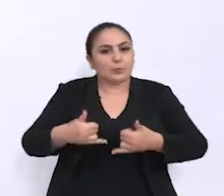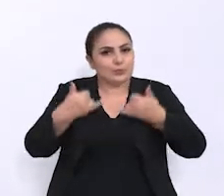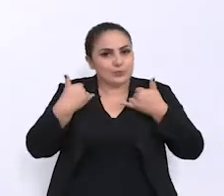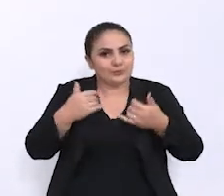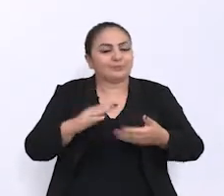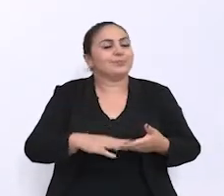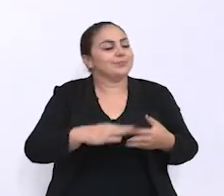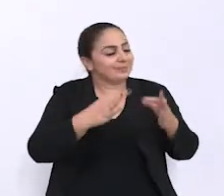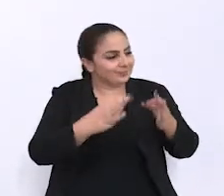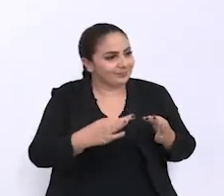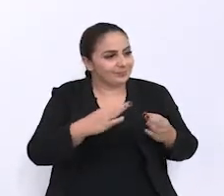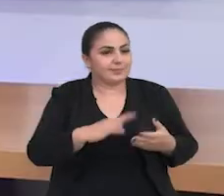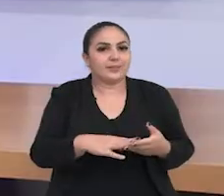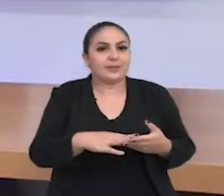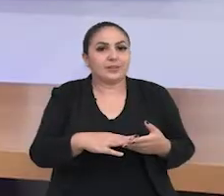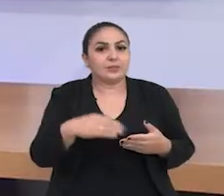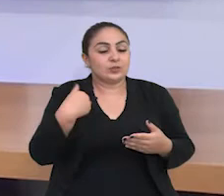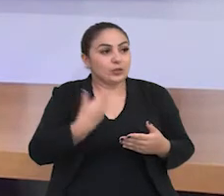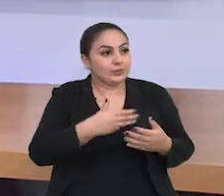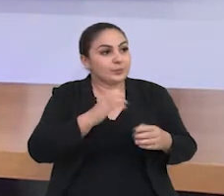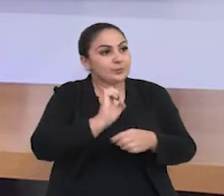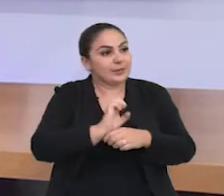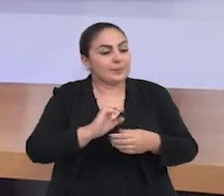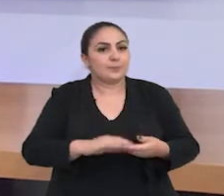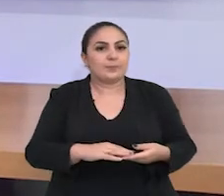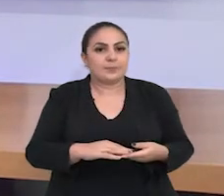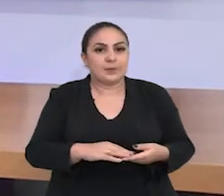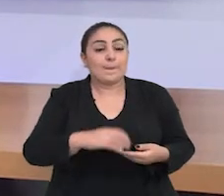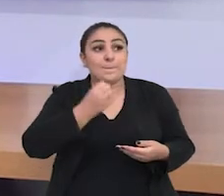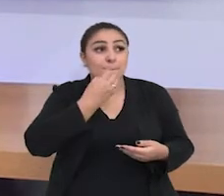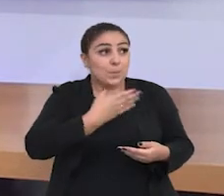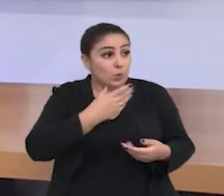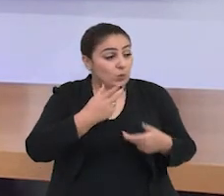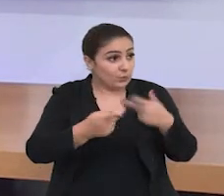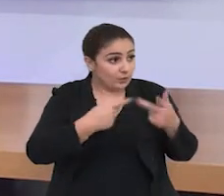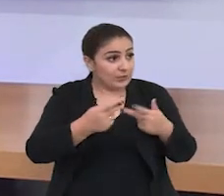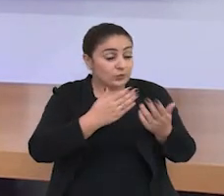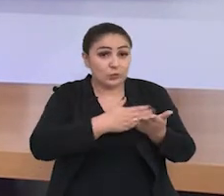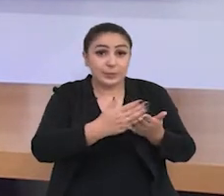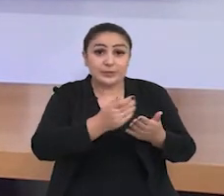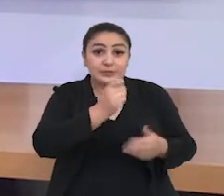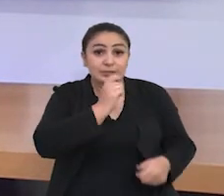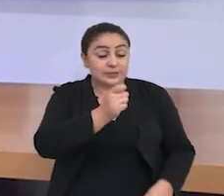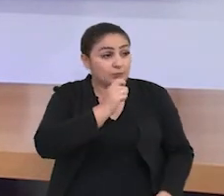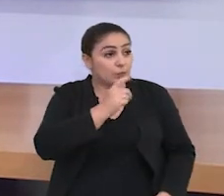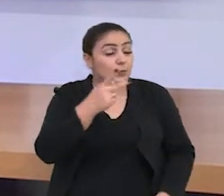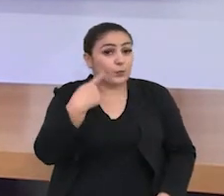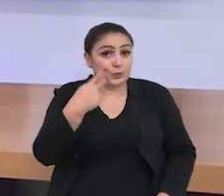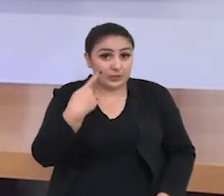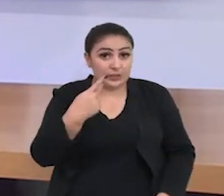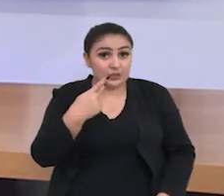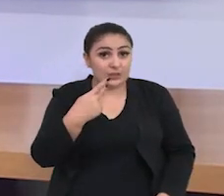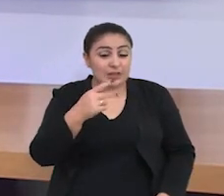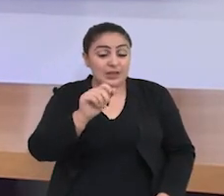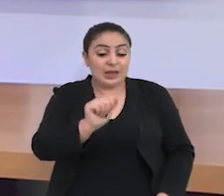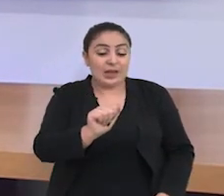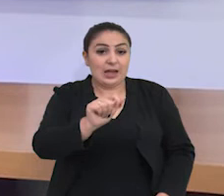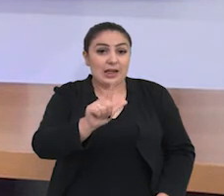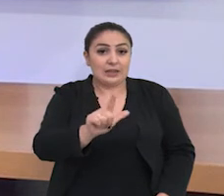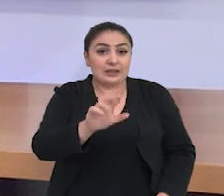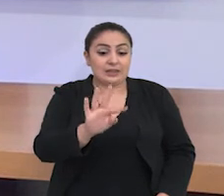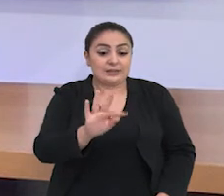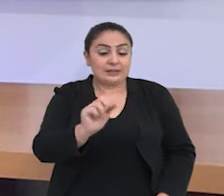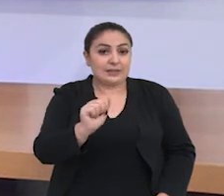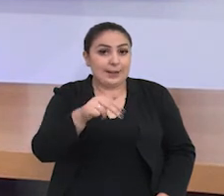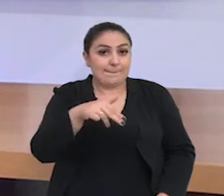maior orgulho. Com certeza, a gente vai aguardar então. Bom, como eu falei no início da entrevista, o vereador